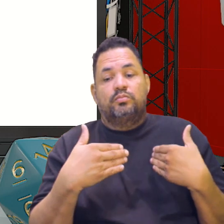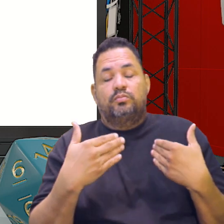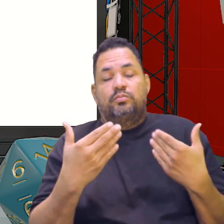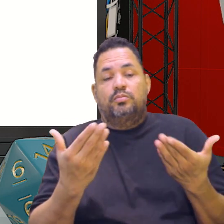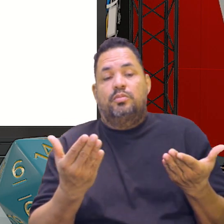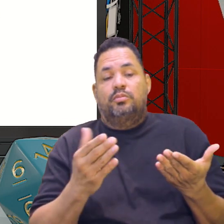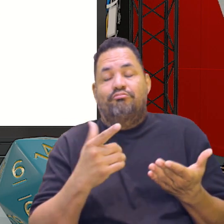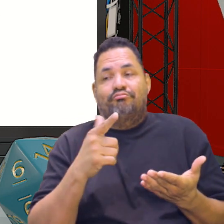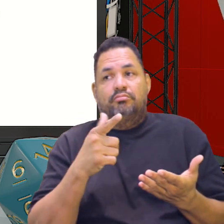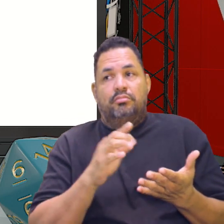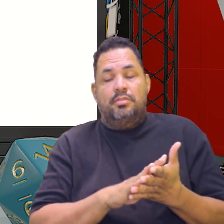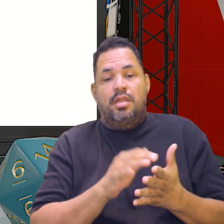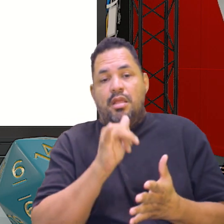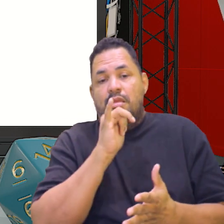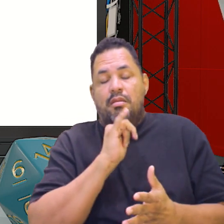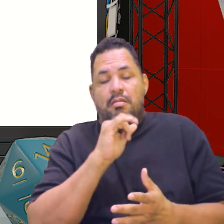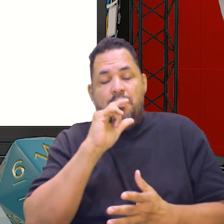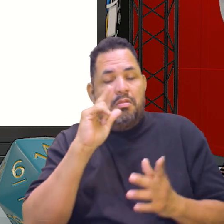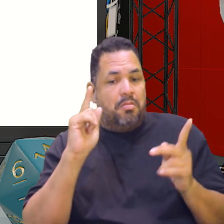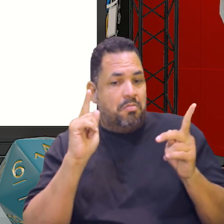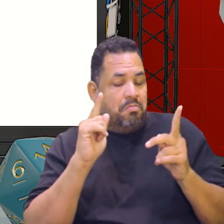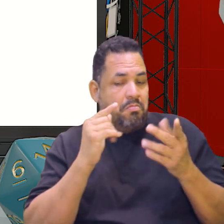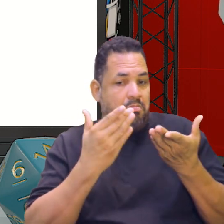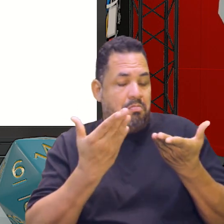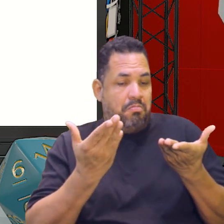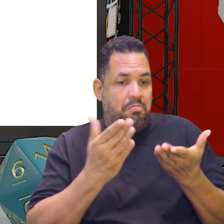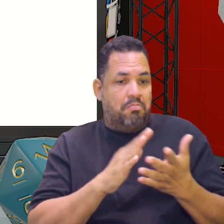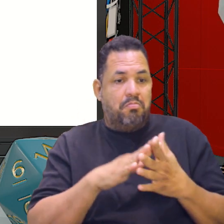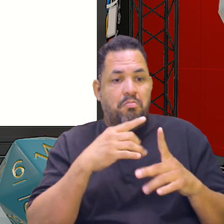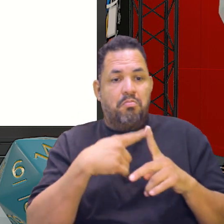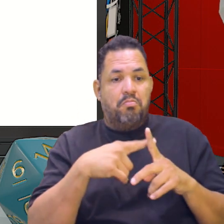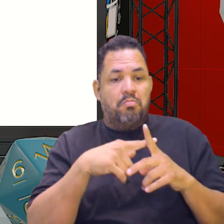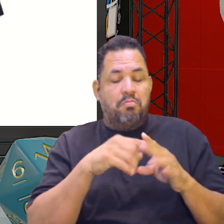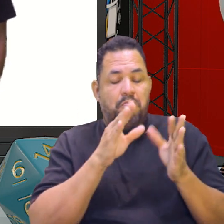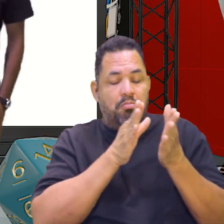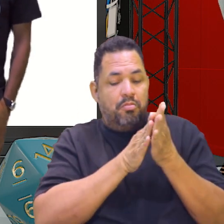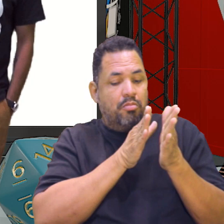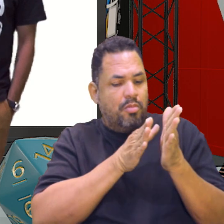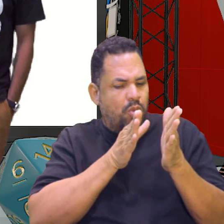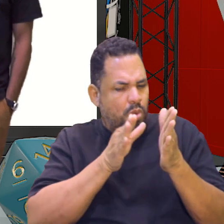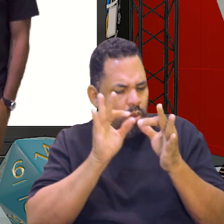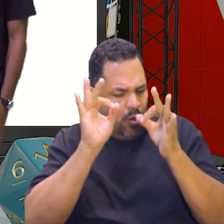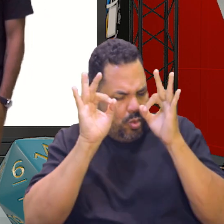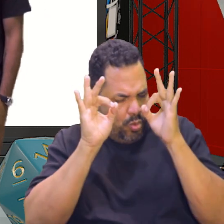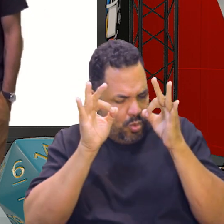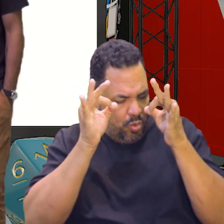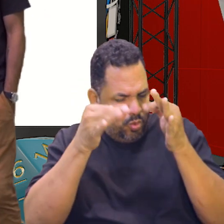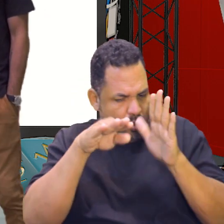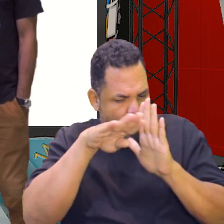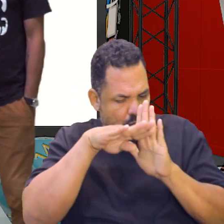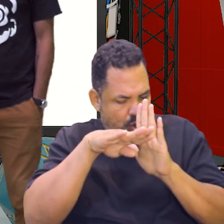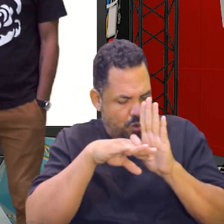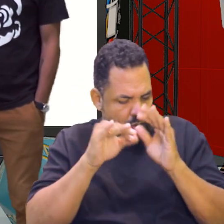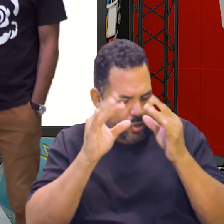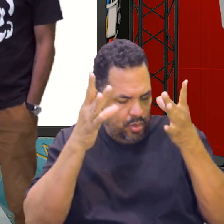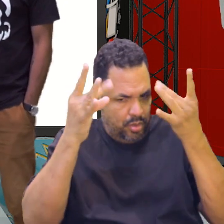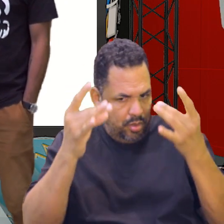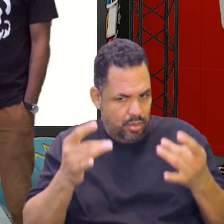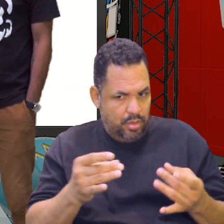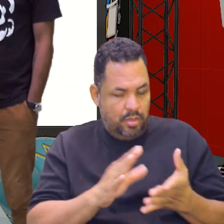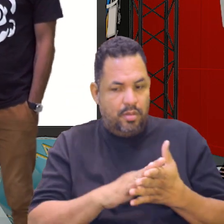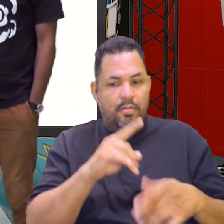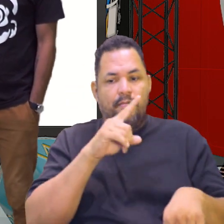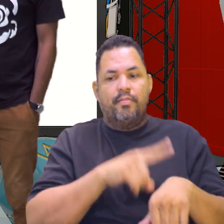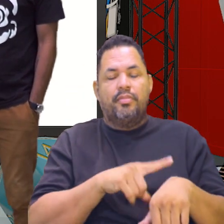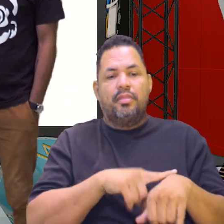dá tempo, né? A gente traz o que é suficiente aqui para a gente fazer, porque a gente já cronograma faz um cronômetro aí do nosso tempo E tem que ser hábil